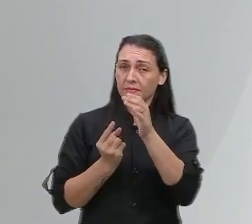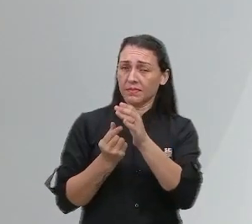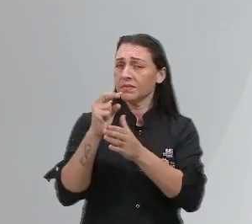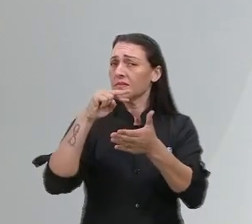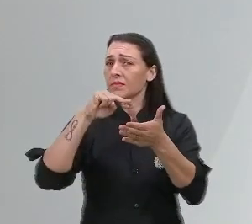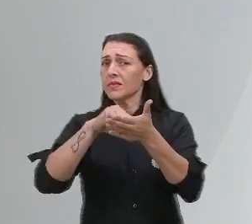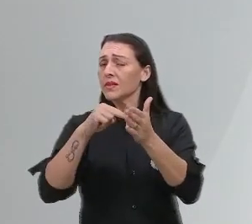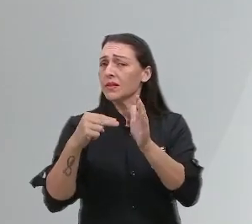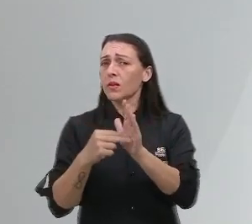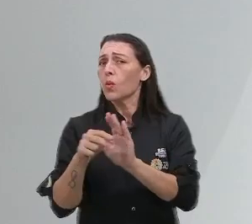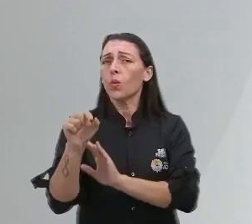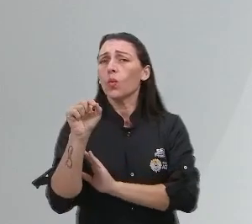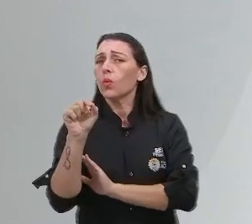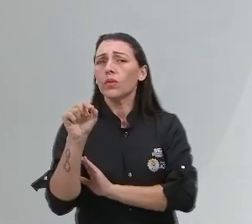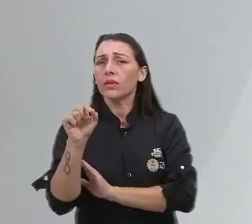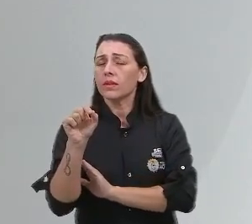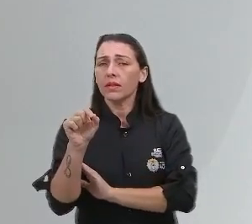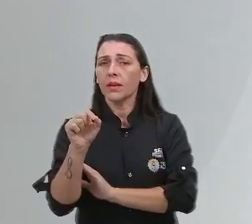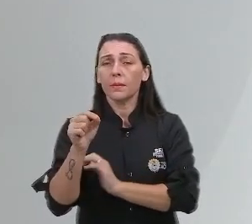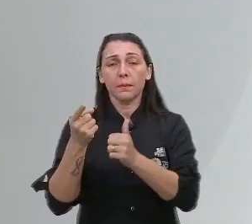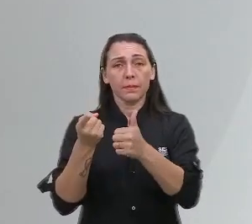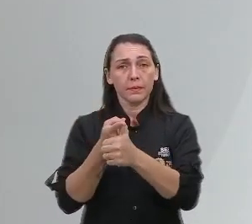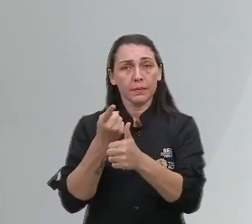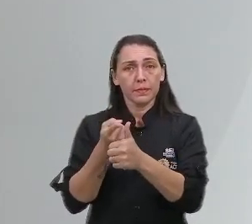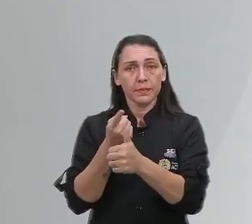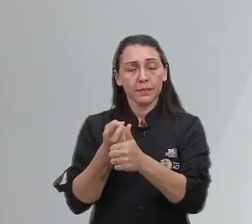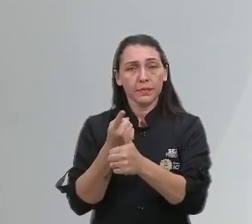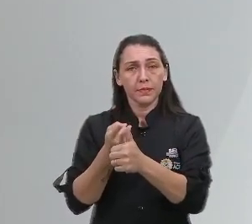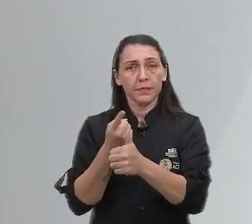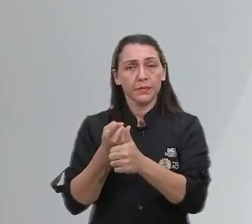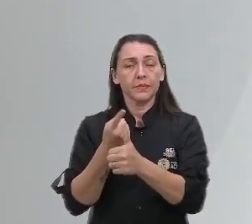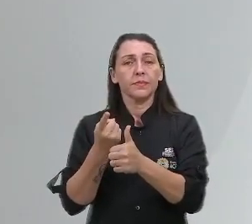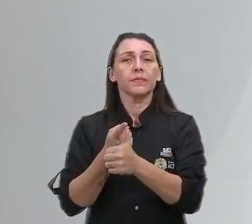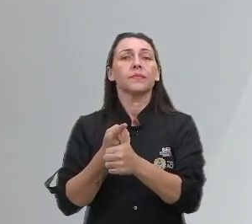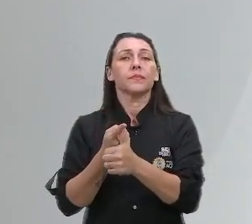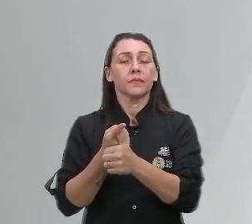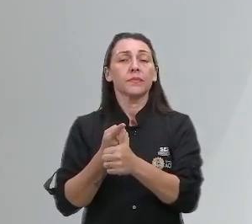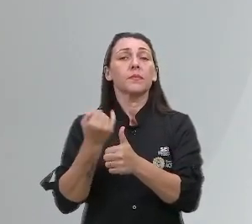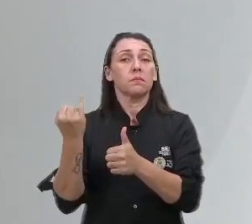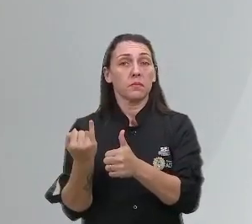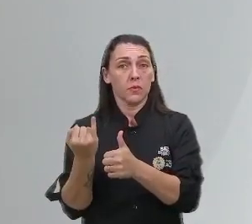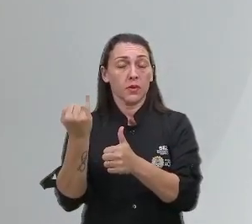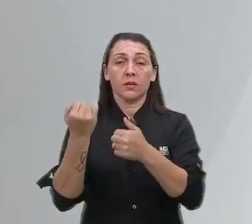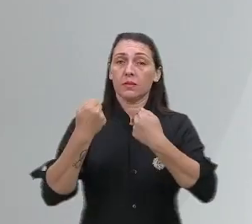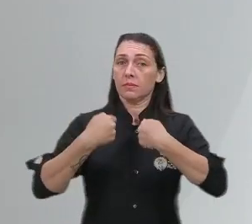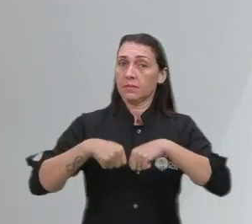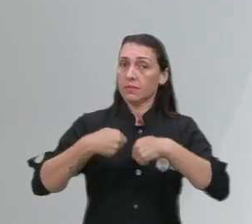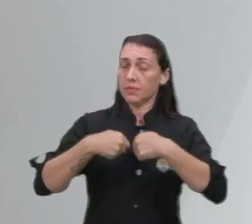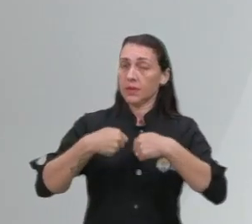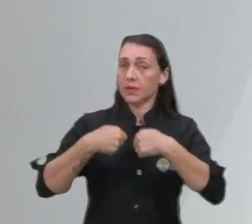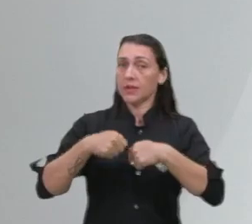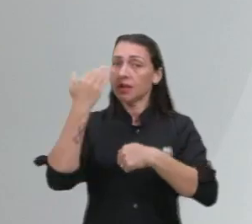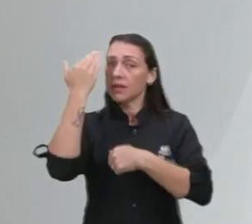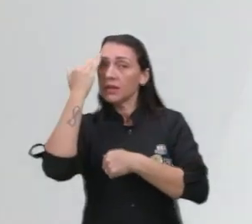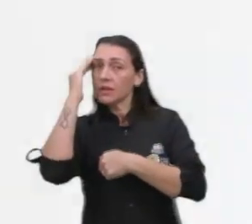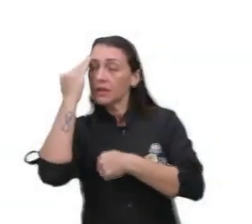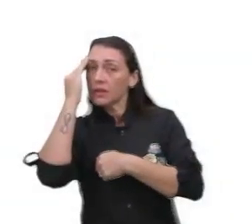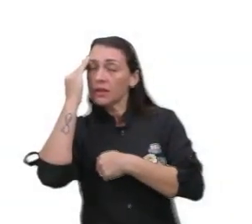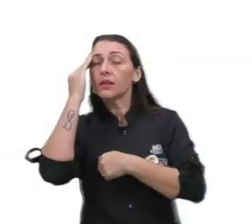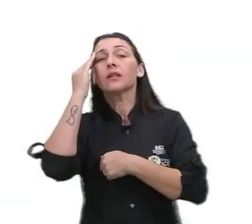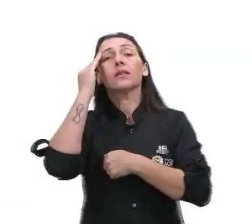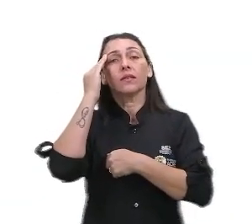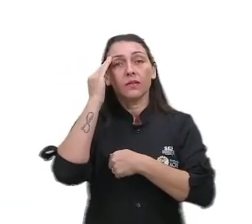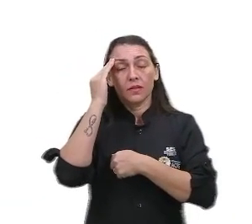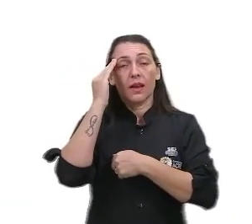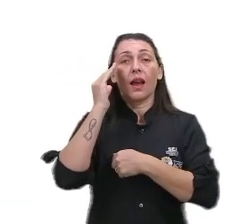Capitalismo. O que é o capitalismo? Primeira coisa bastante interessante que a gente precisa aí compreender. Ele vai